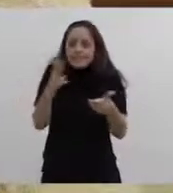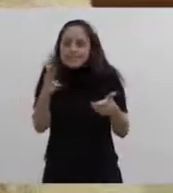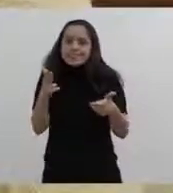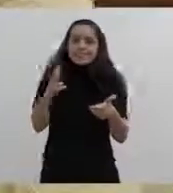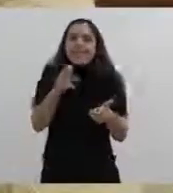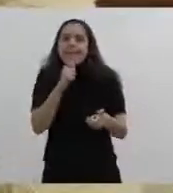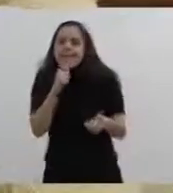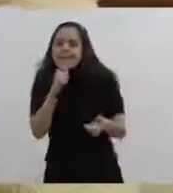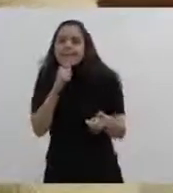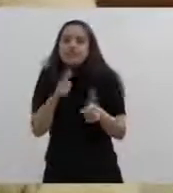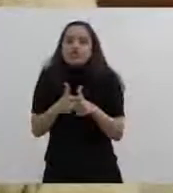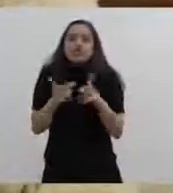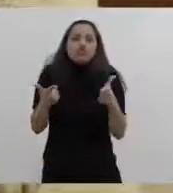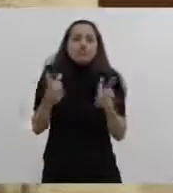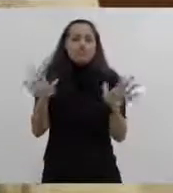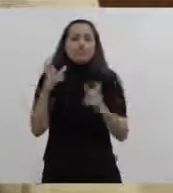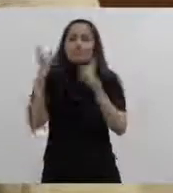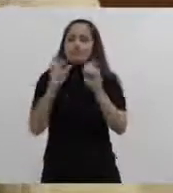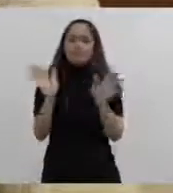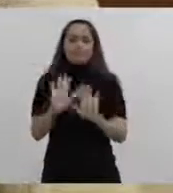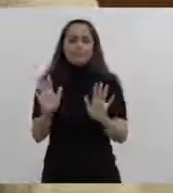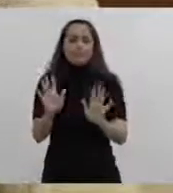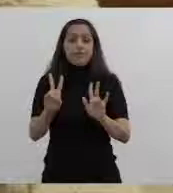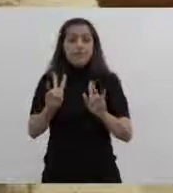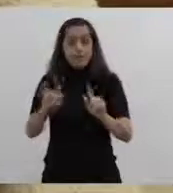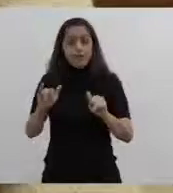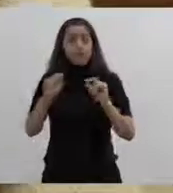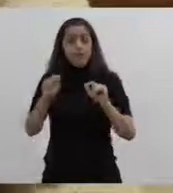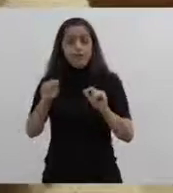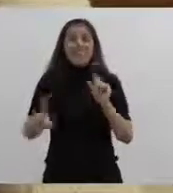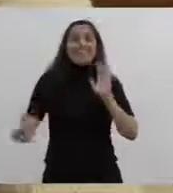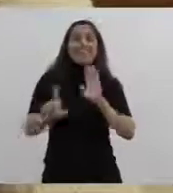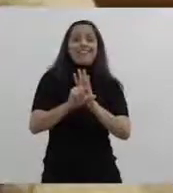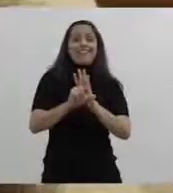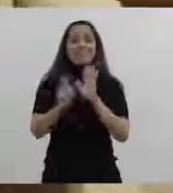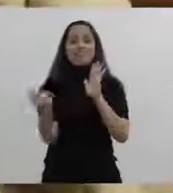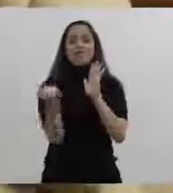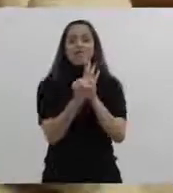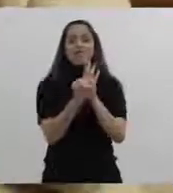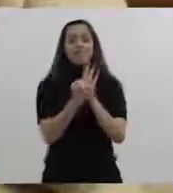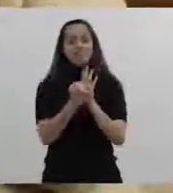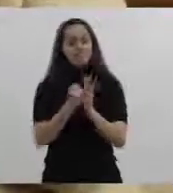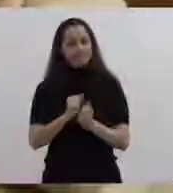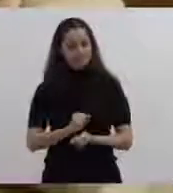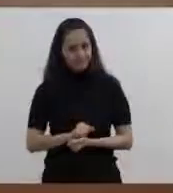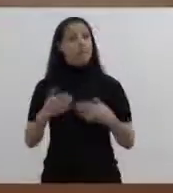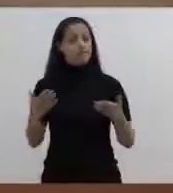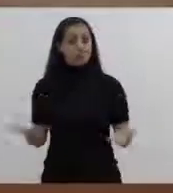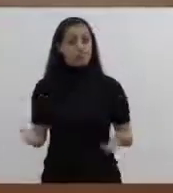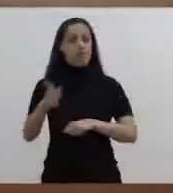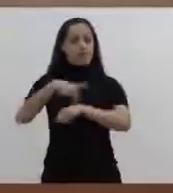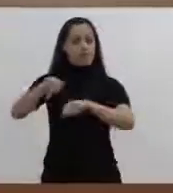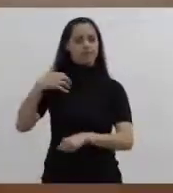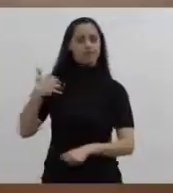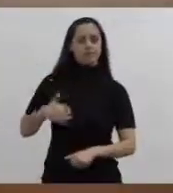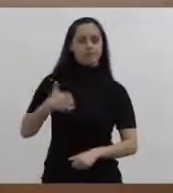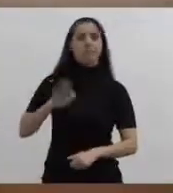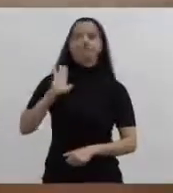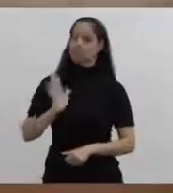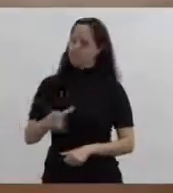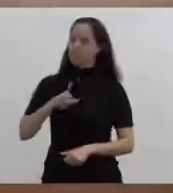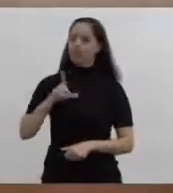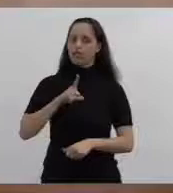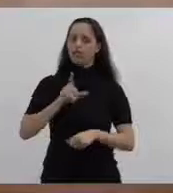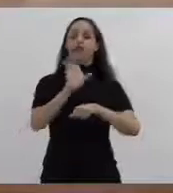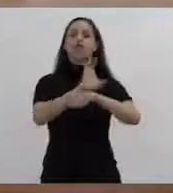com que, por sorte, não precisamos nos preocupar, é com o marco legal. Ana Ravaglia. Na verdade, o país já tem